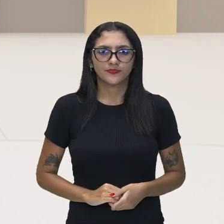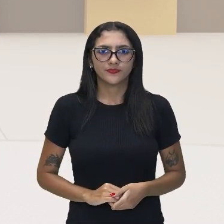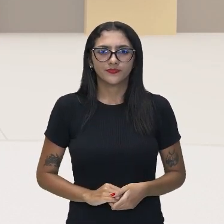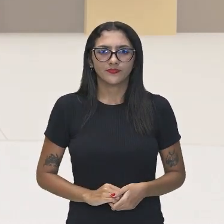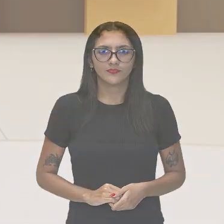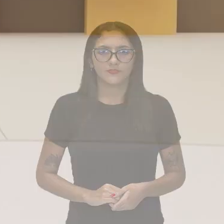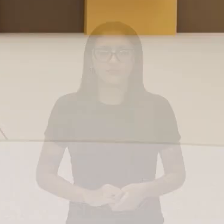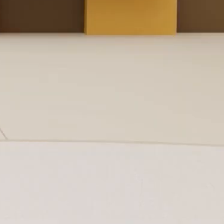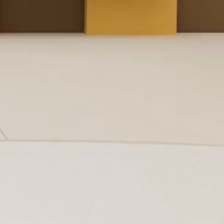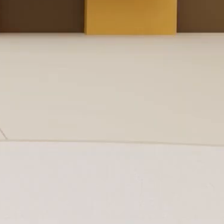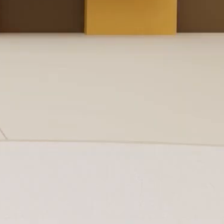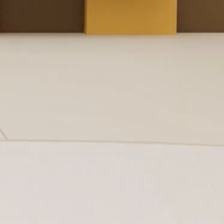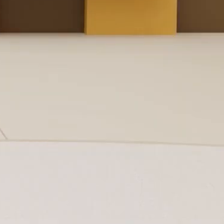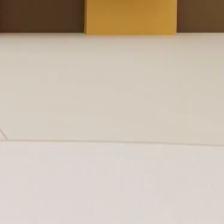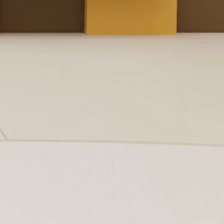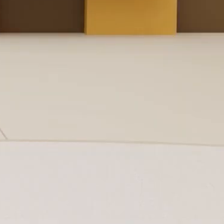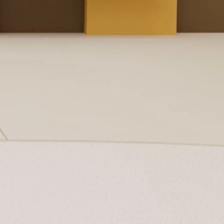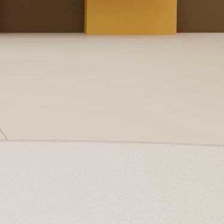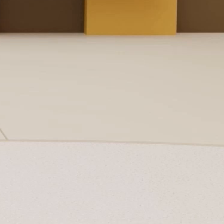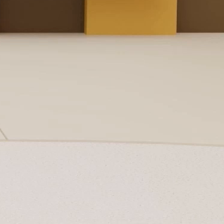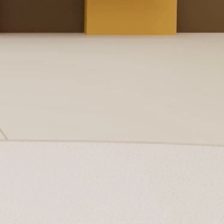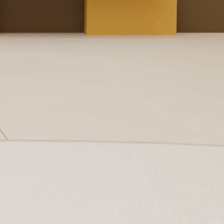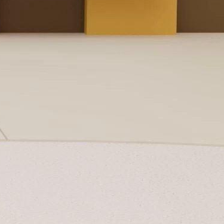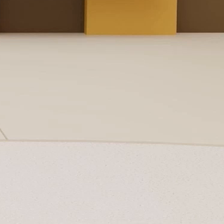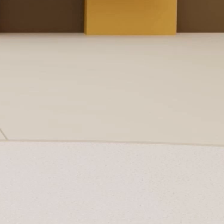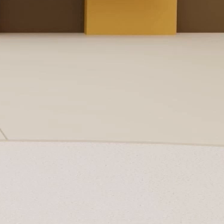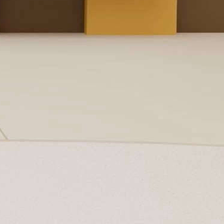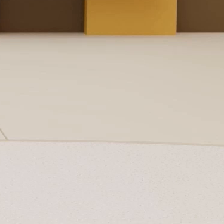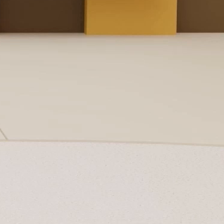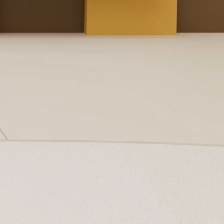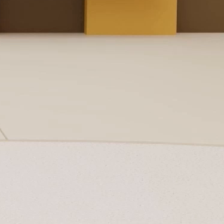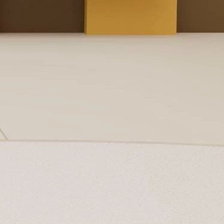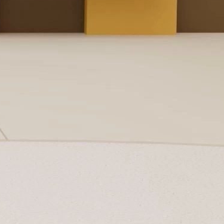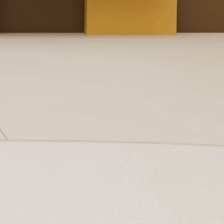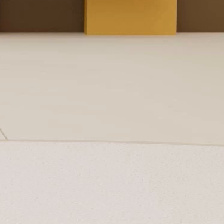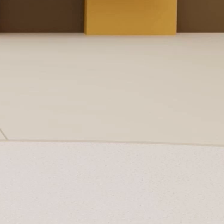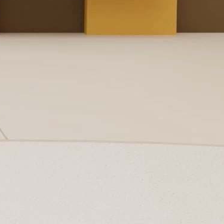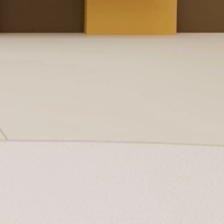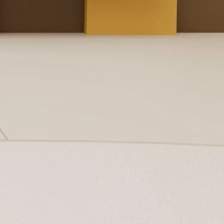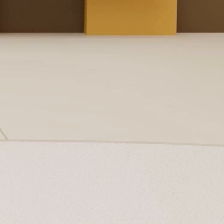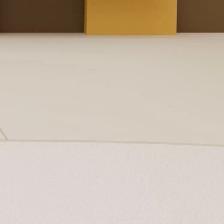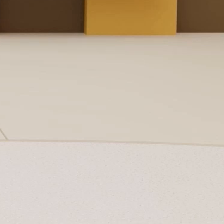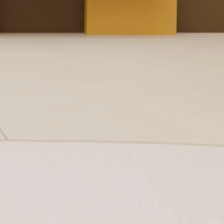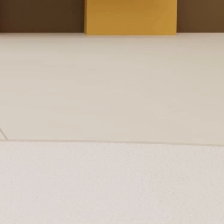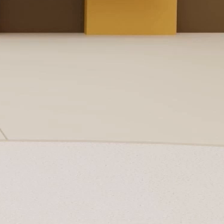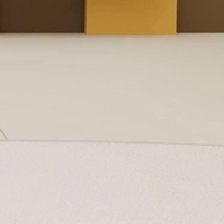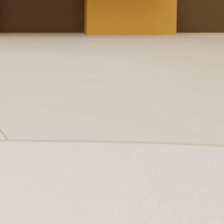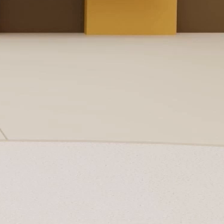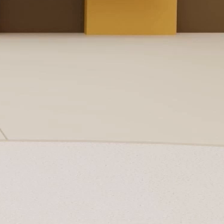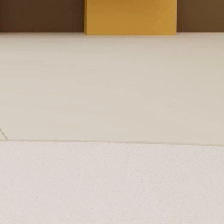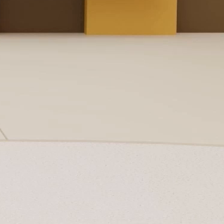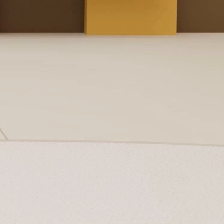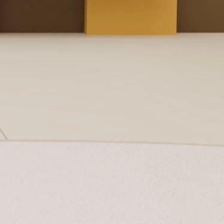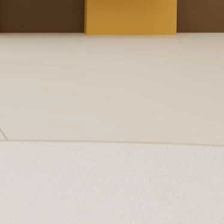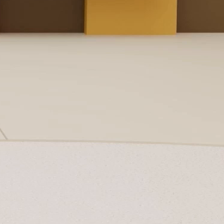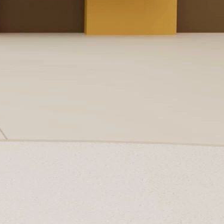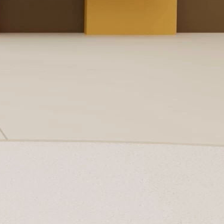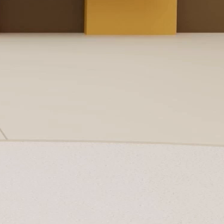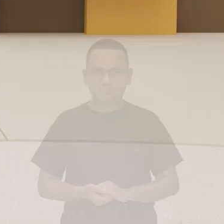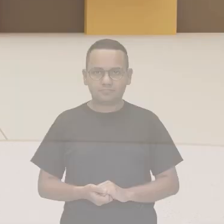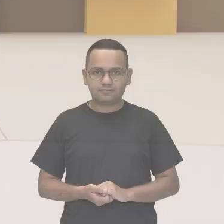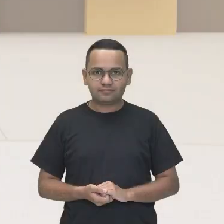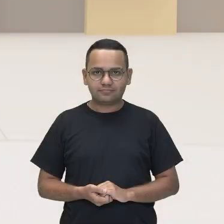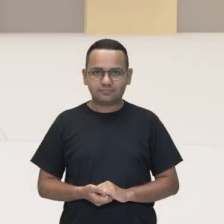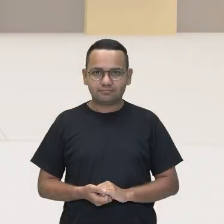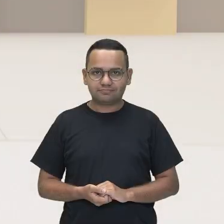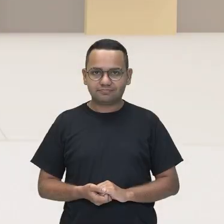consignado. Limites mais baixos, né? E não disponível para todos os